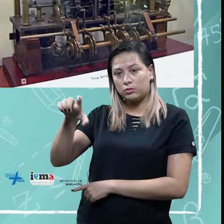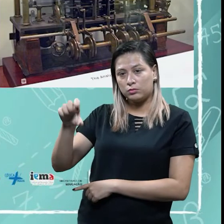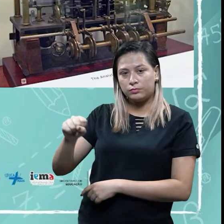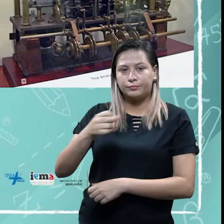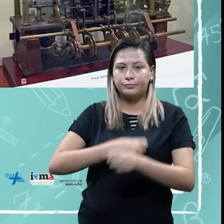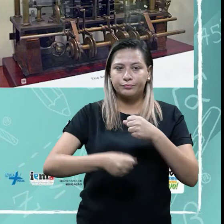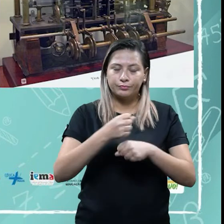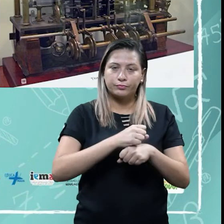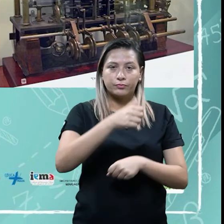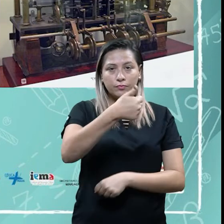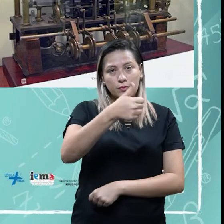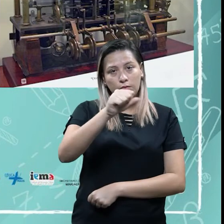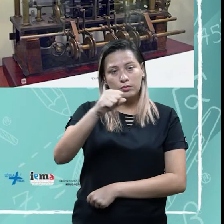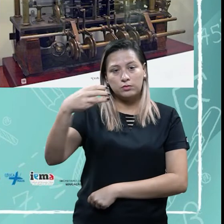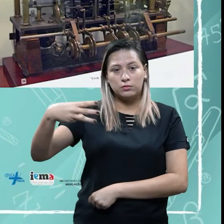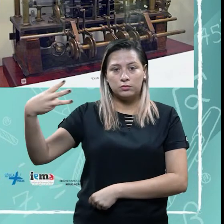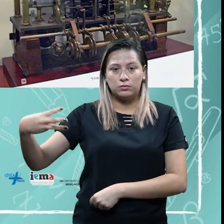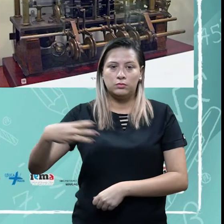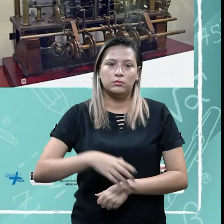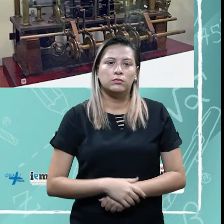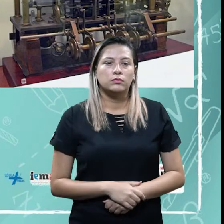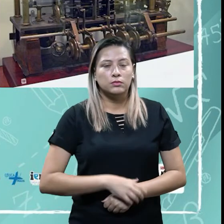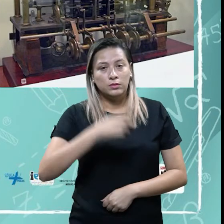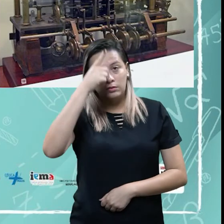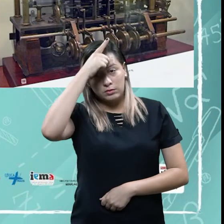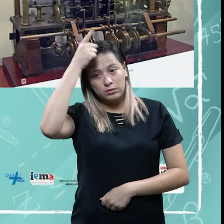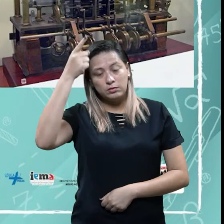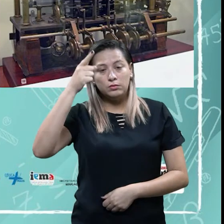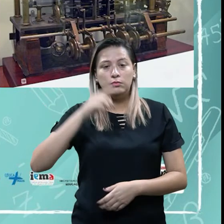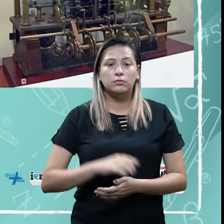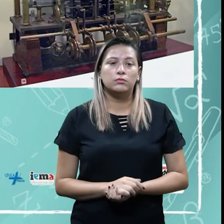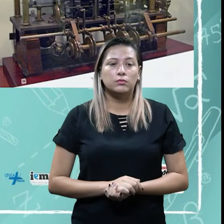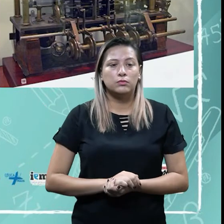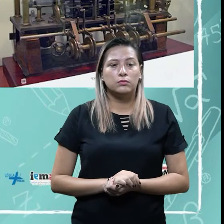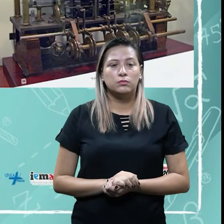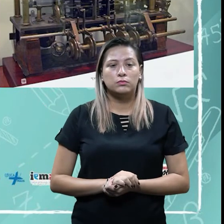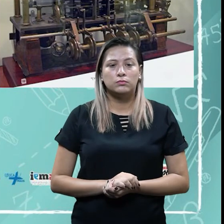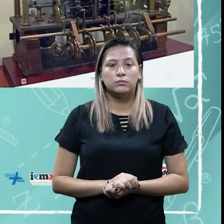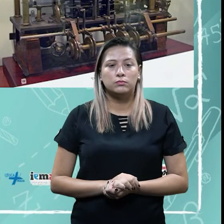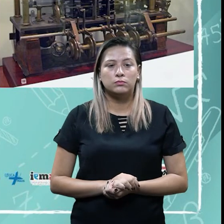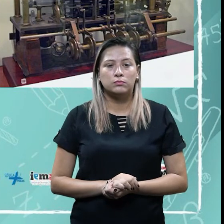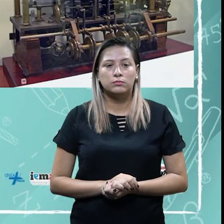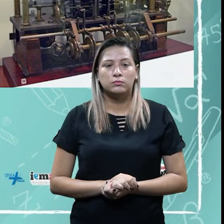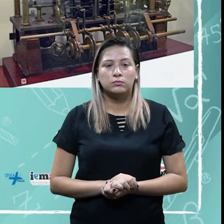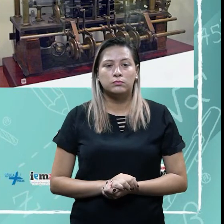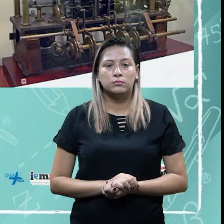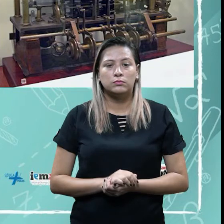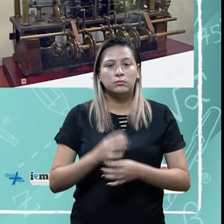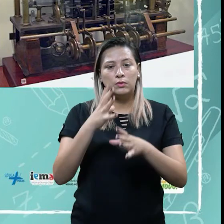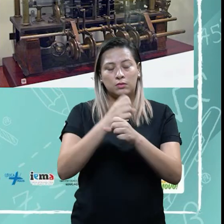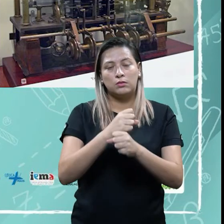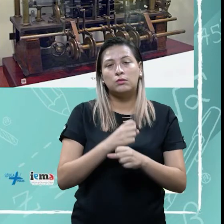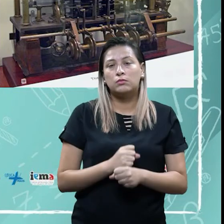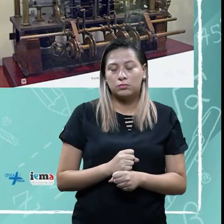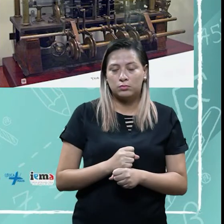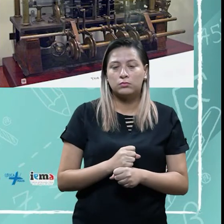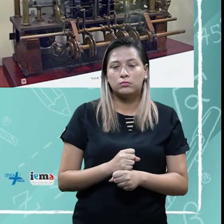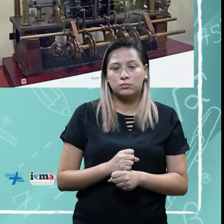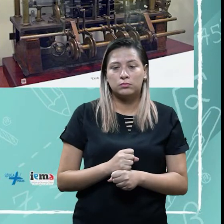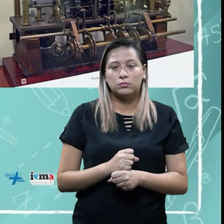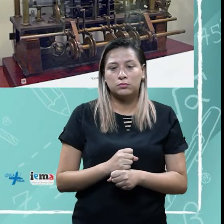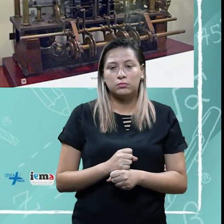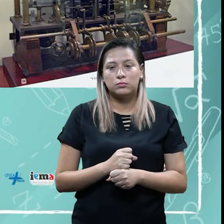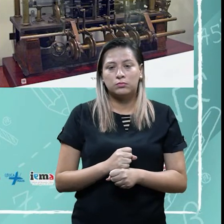em 1833, desenvolveu uma máquina capaz de efetuar cálculos de nível polinomial. A